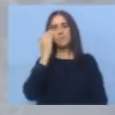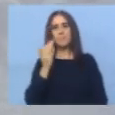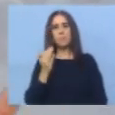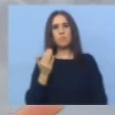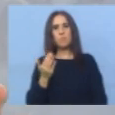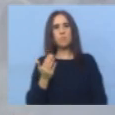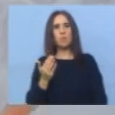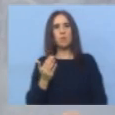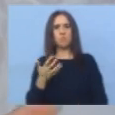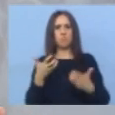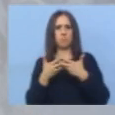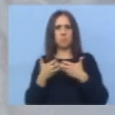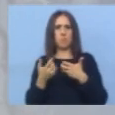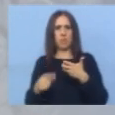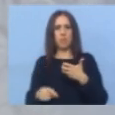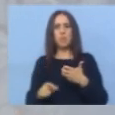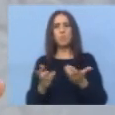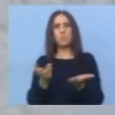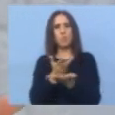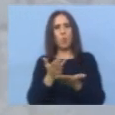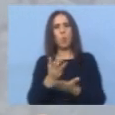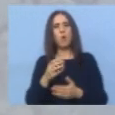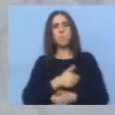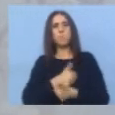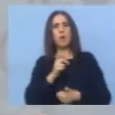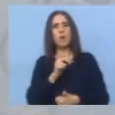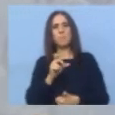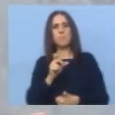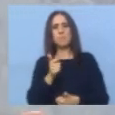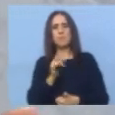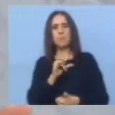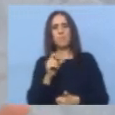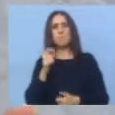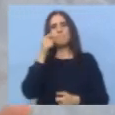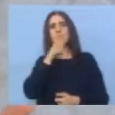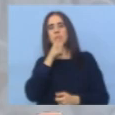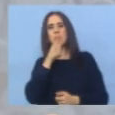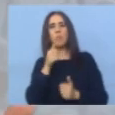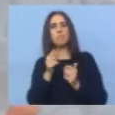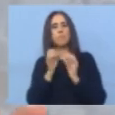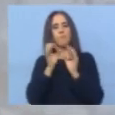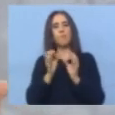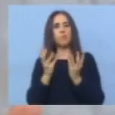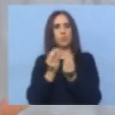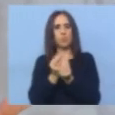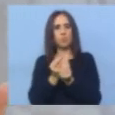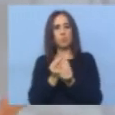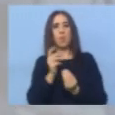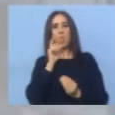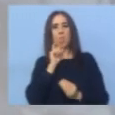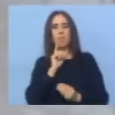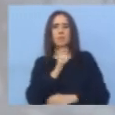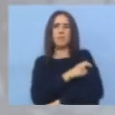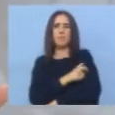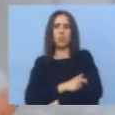as partes beligerantes que estão nas negociações em Addis Abeba decidiram rezar juntos. E aí, portanto, com as mulheres que são representantes um bocadinho da